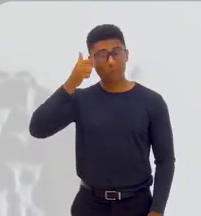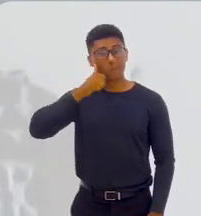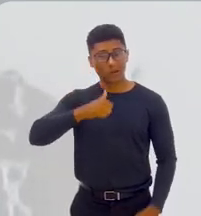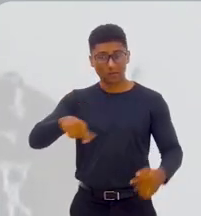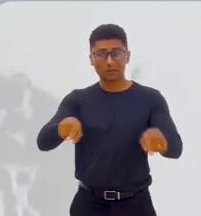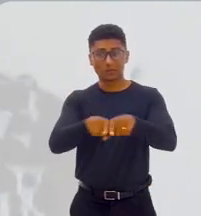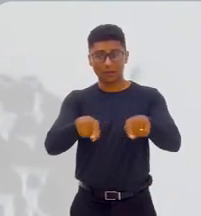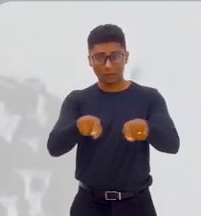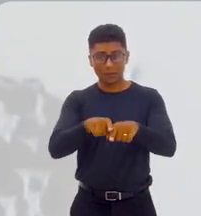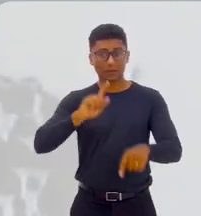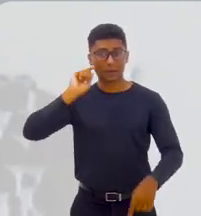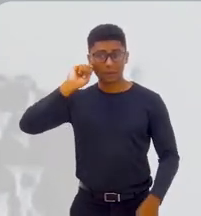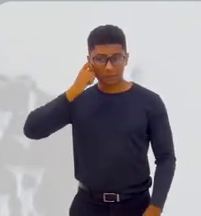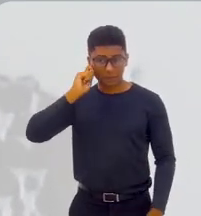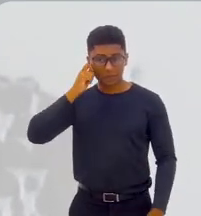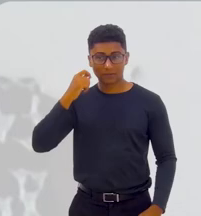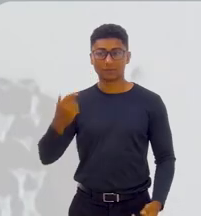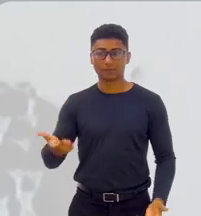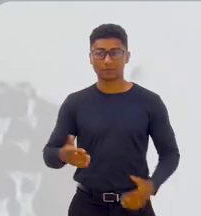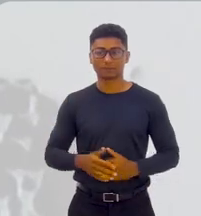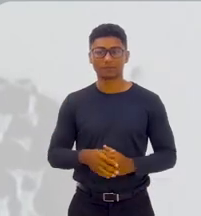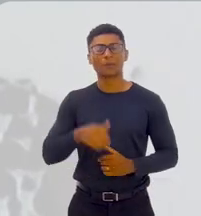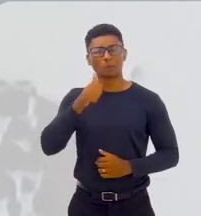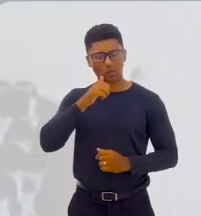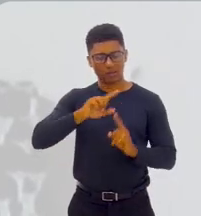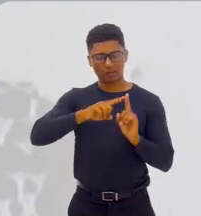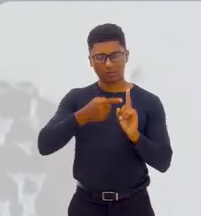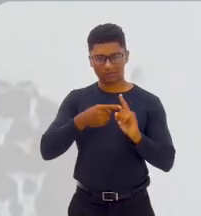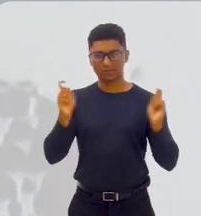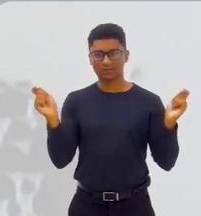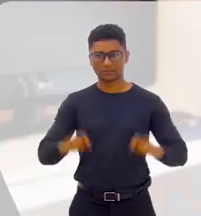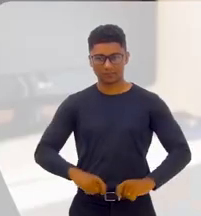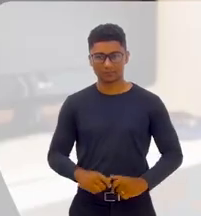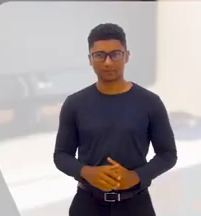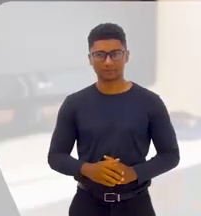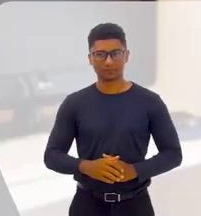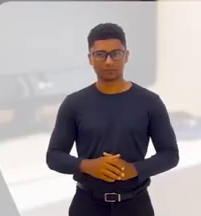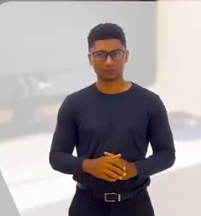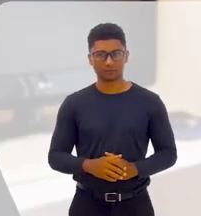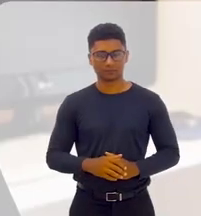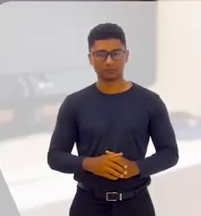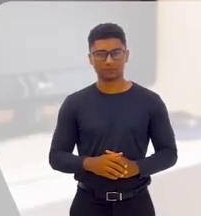mulher, porque a primeira mulher é que gera, homem não gera, mulher gera.